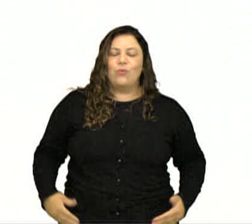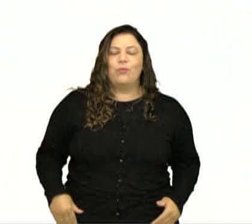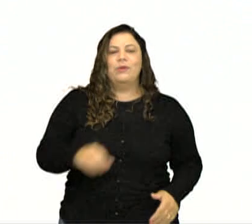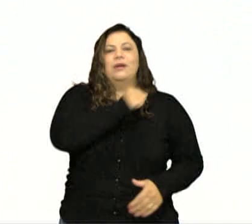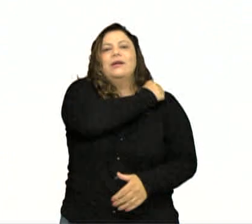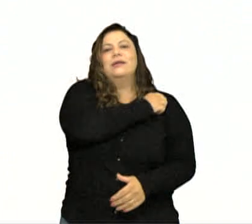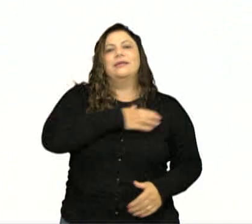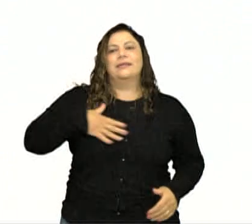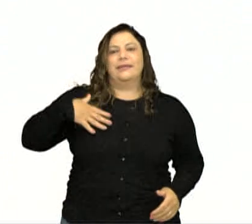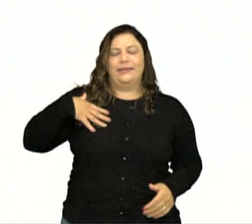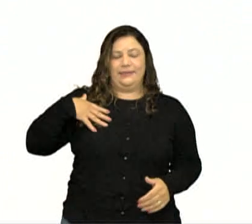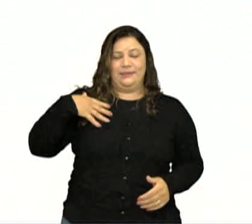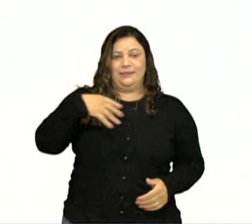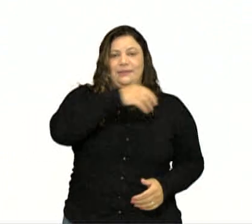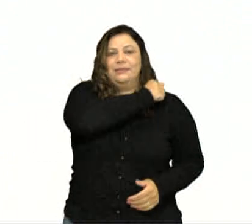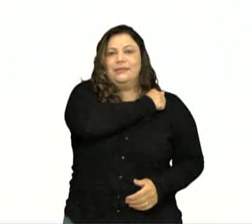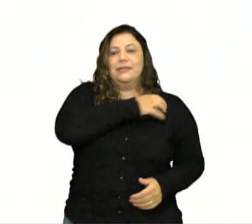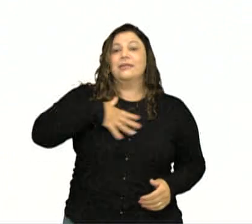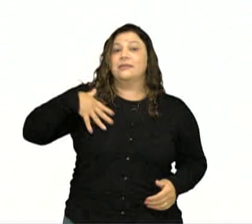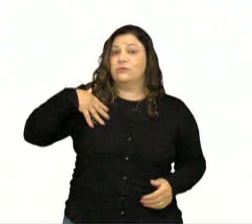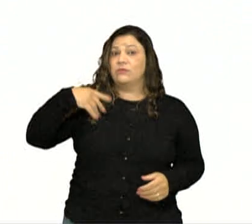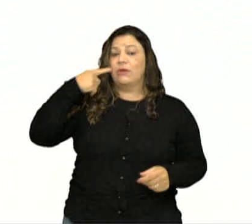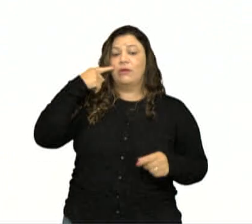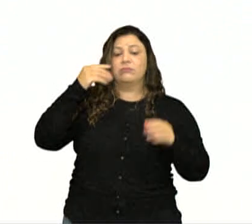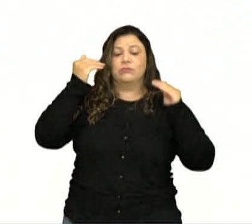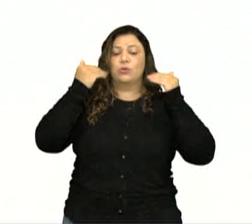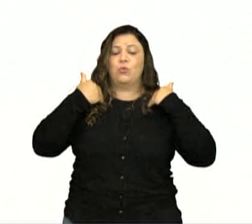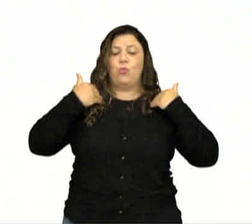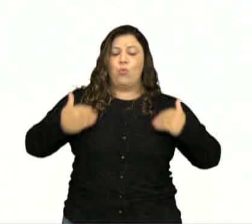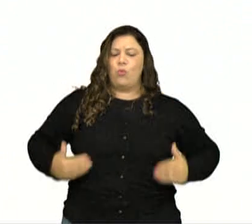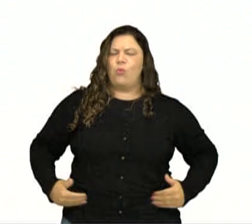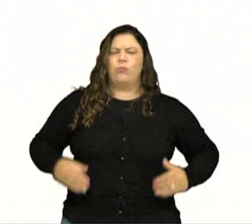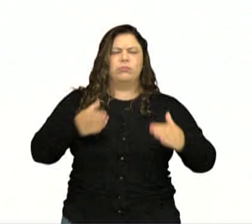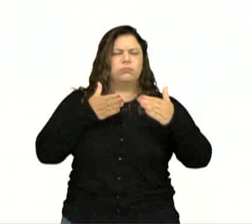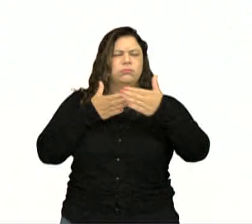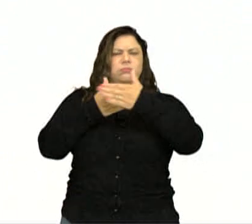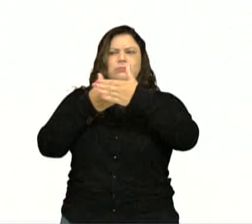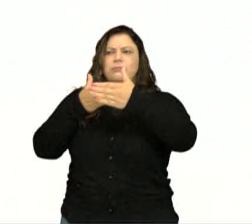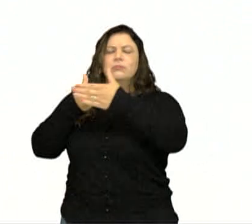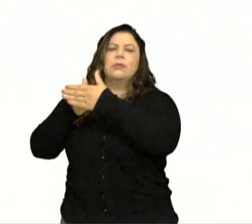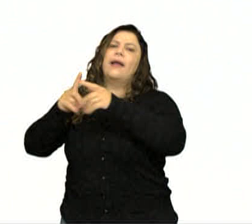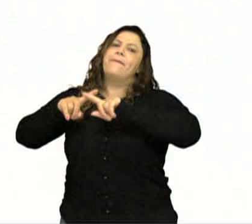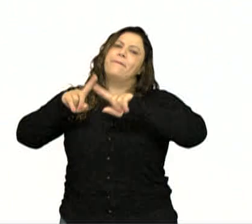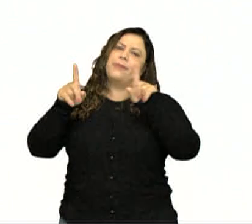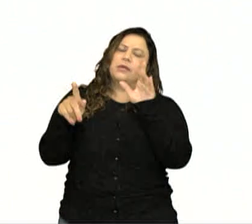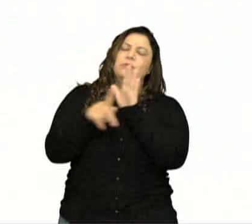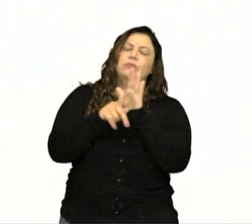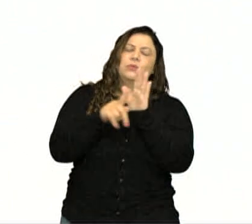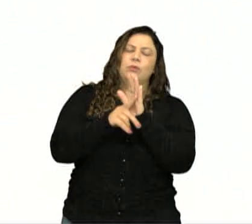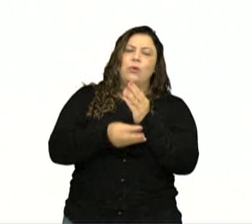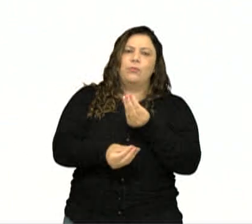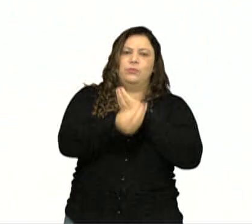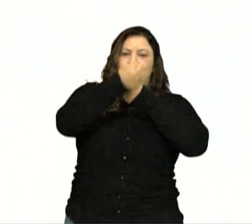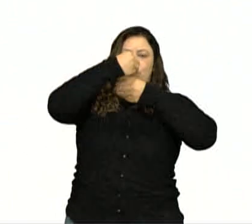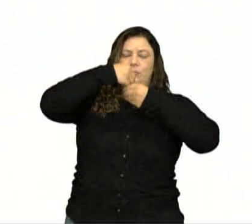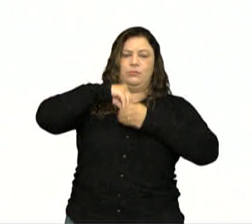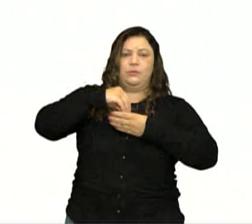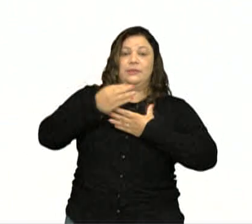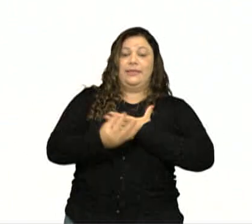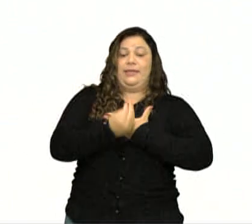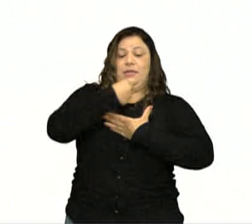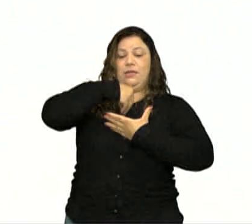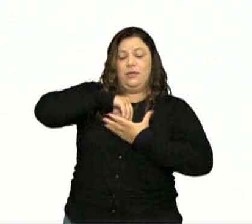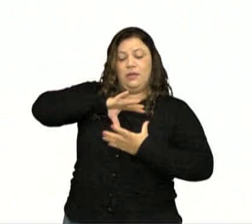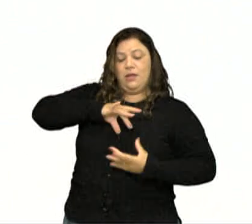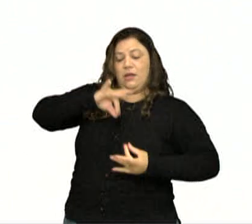como o órgão da alma. O corpo humano não é obstáculo, mas instrumento da alma racional, que é forma